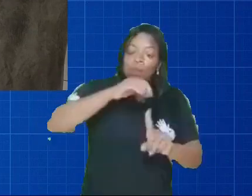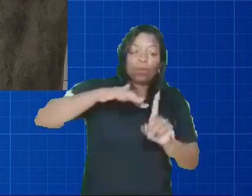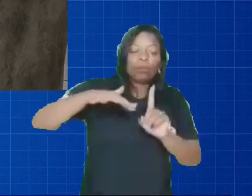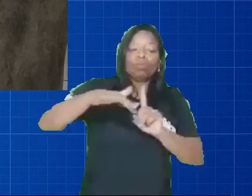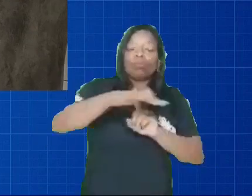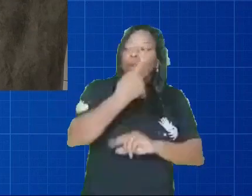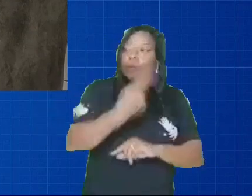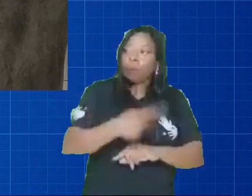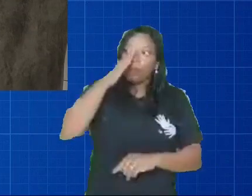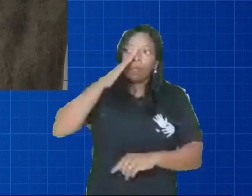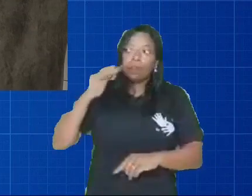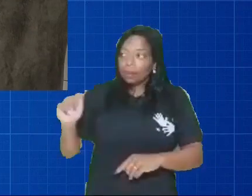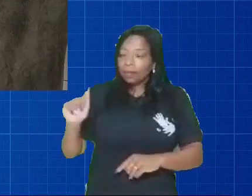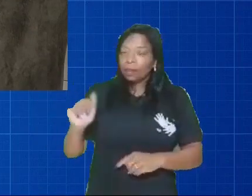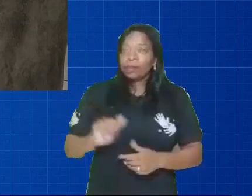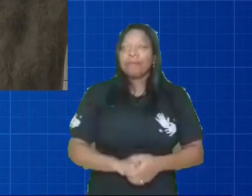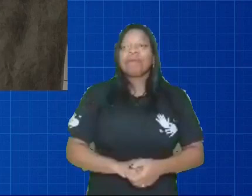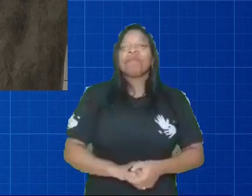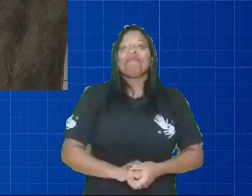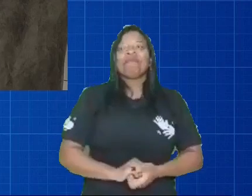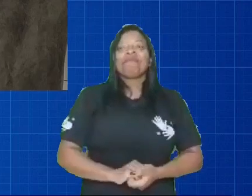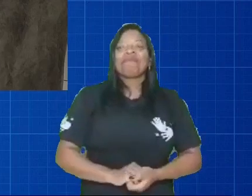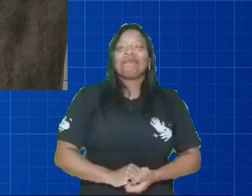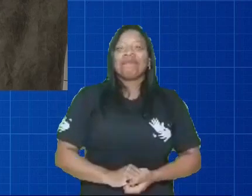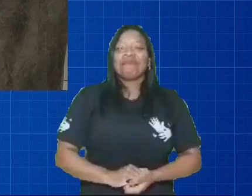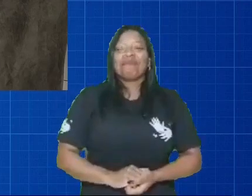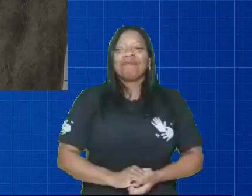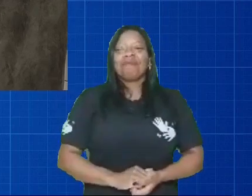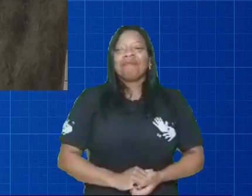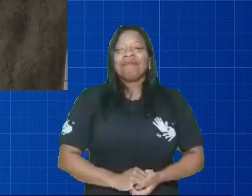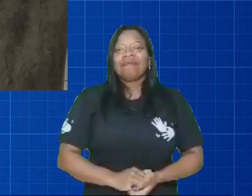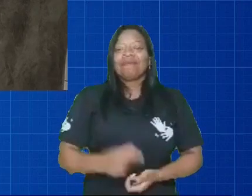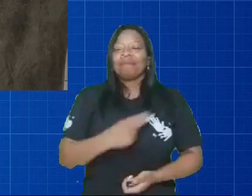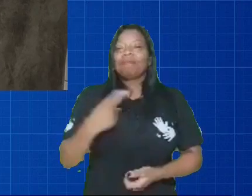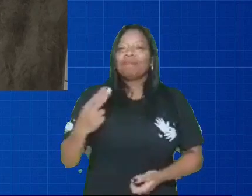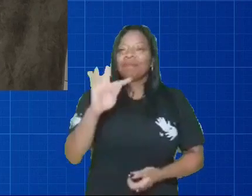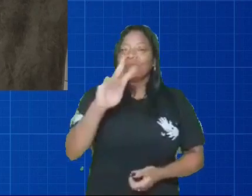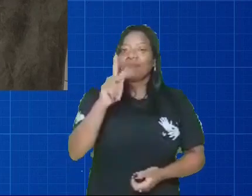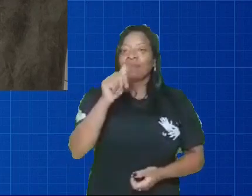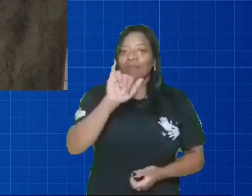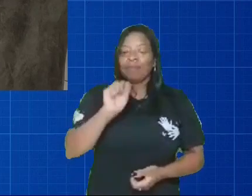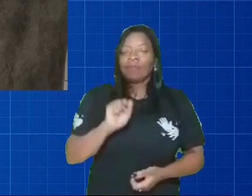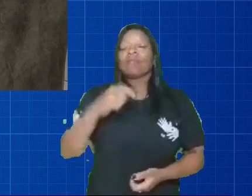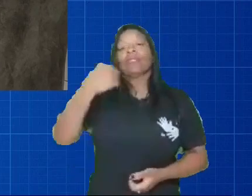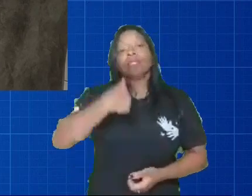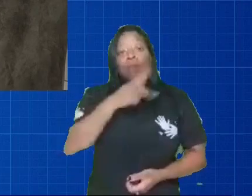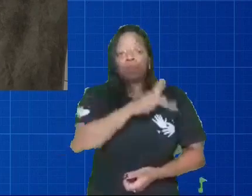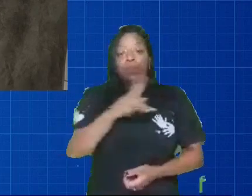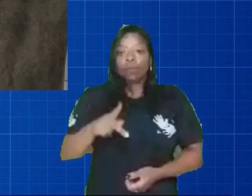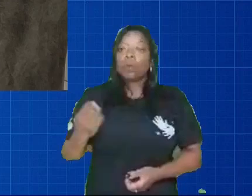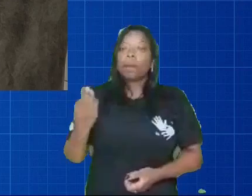nosso município. Então, vamos lá. Então, eu sou professora, sou bióloga, né? Sou professora aqui da Academia Municipal de